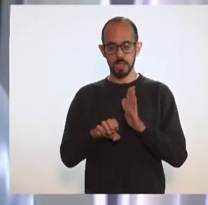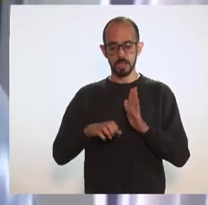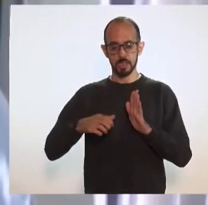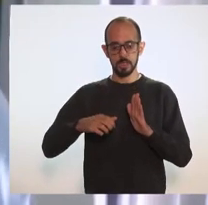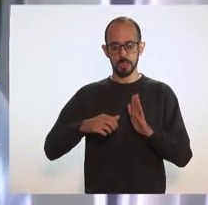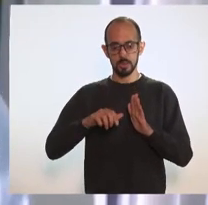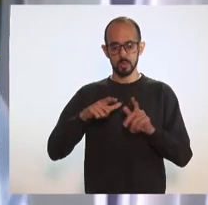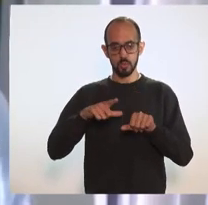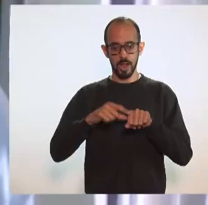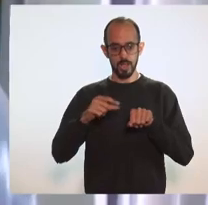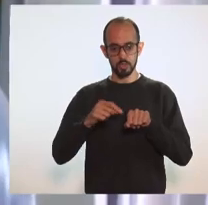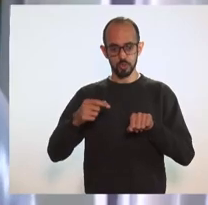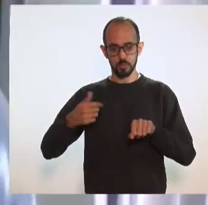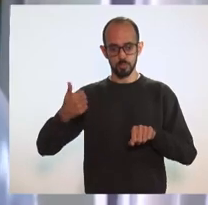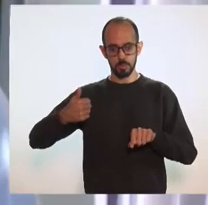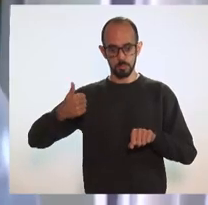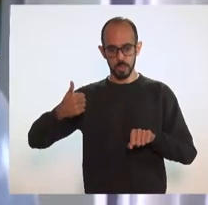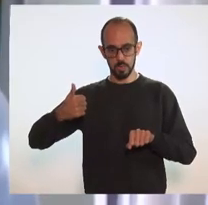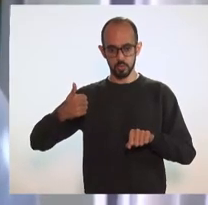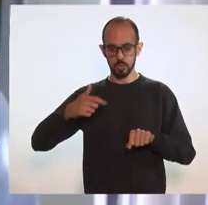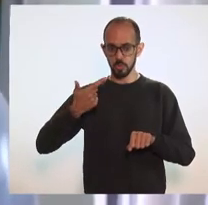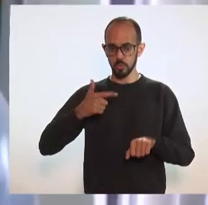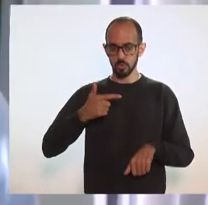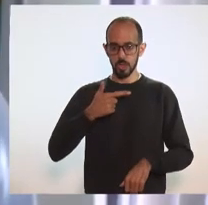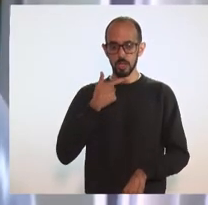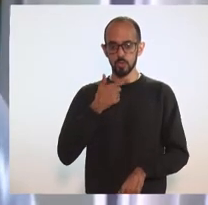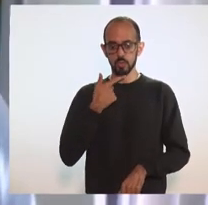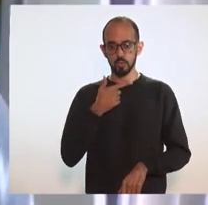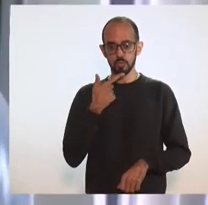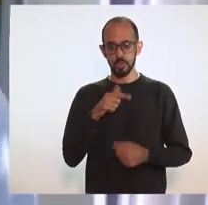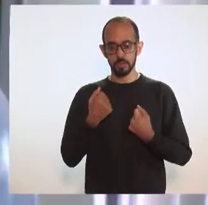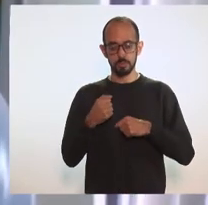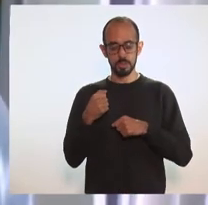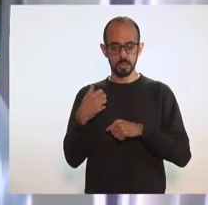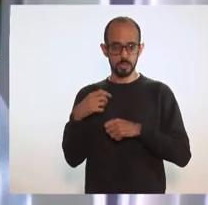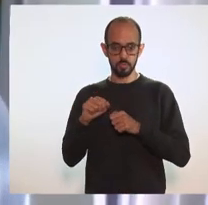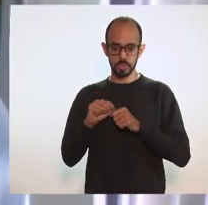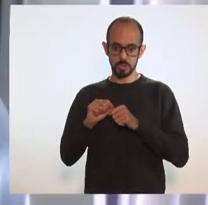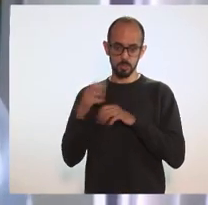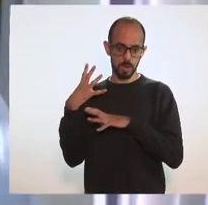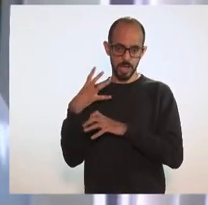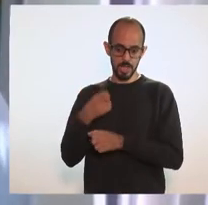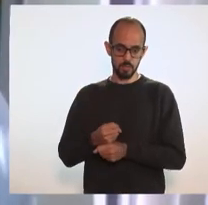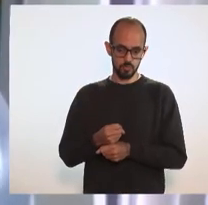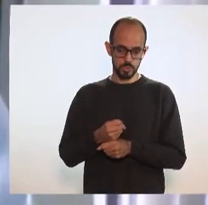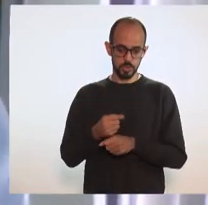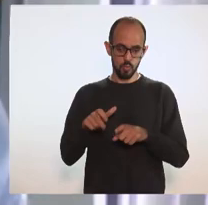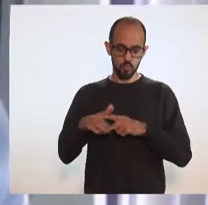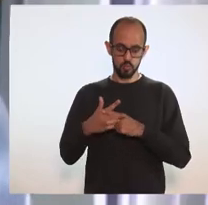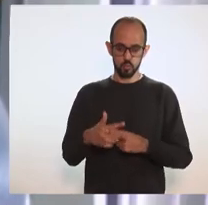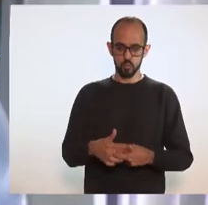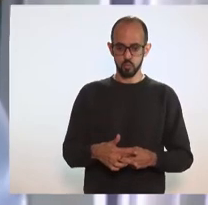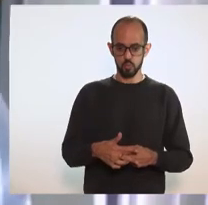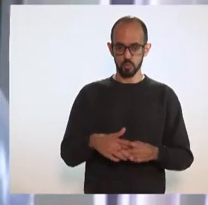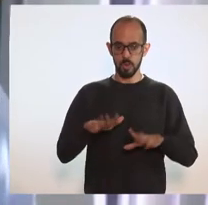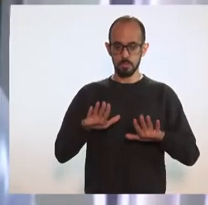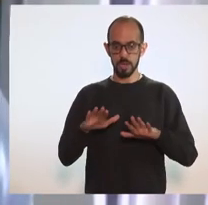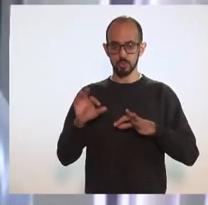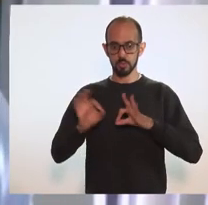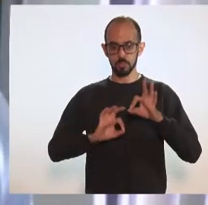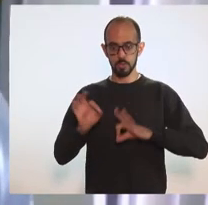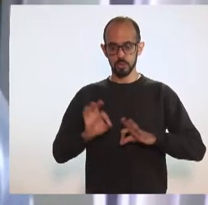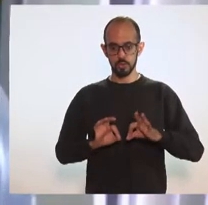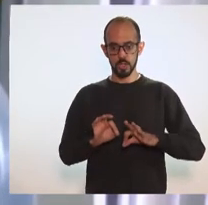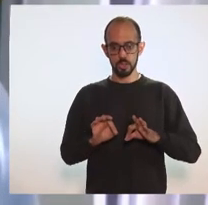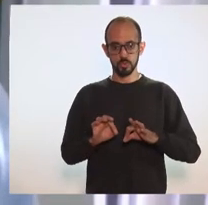é perto então sem dúvida a uma revisão geral a ser feita é de forma quanto ao mérito o projeto Alguém já